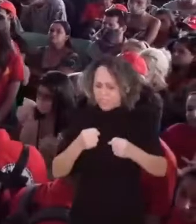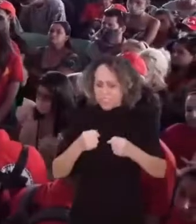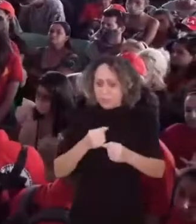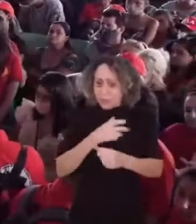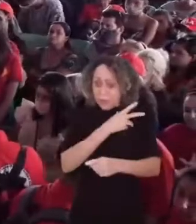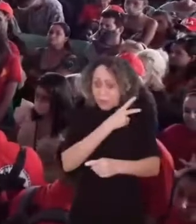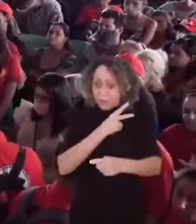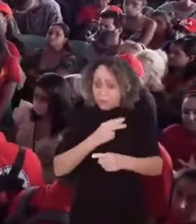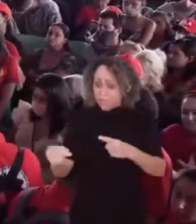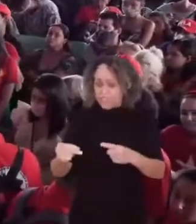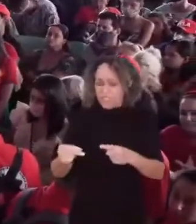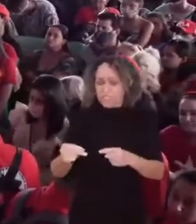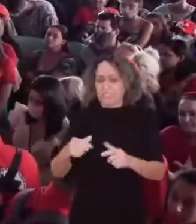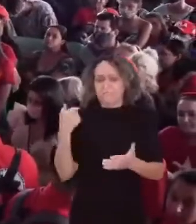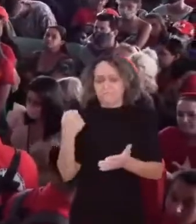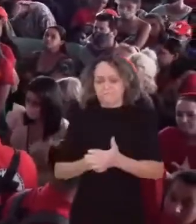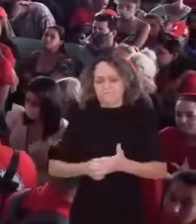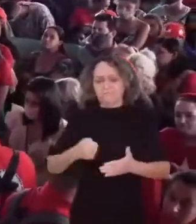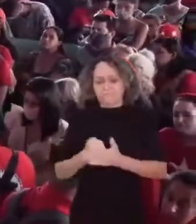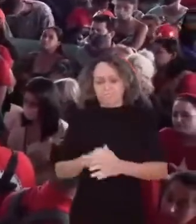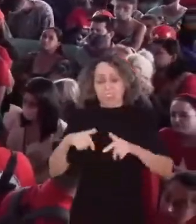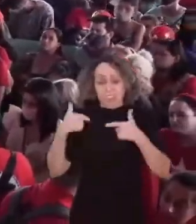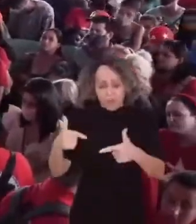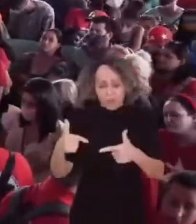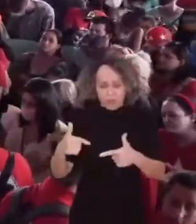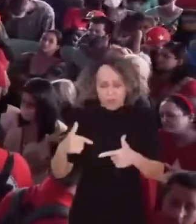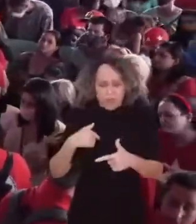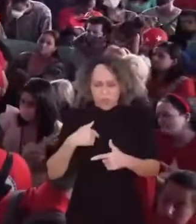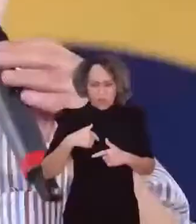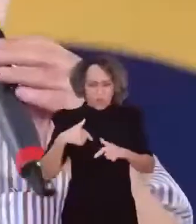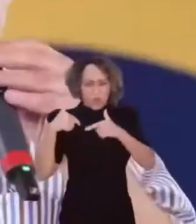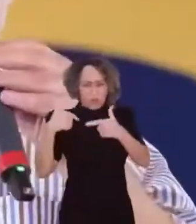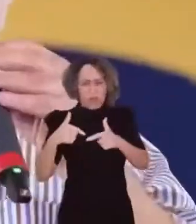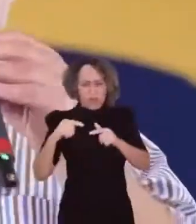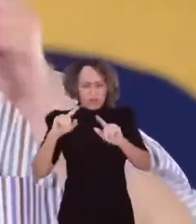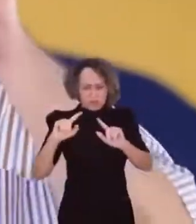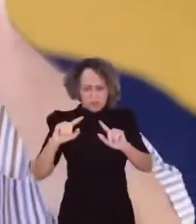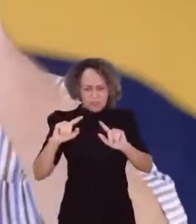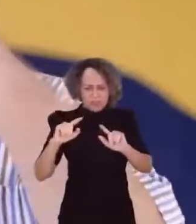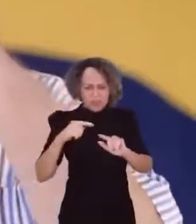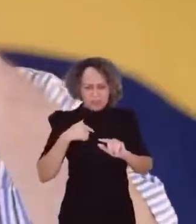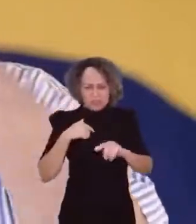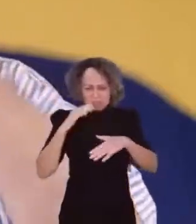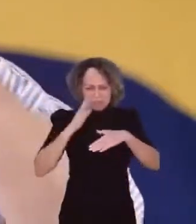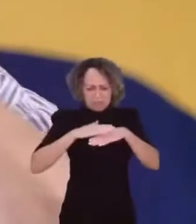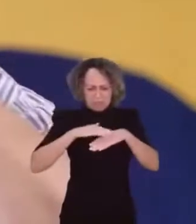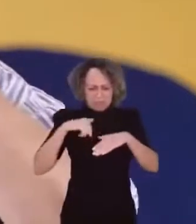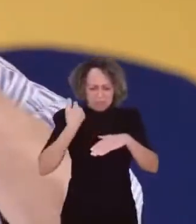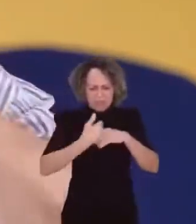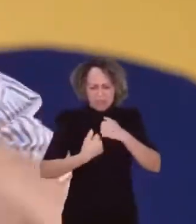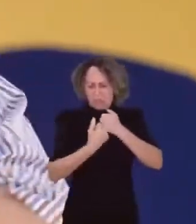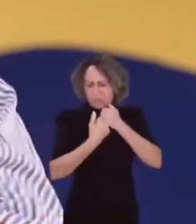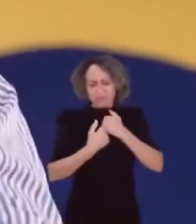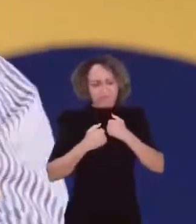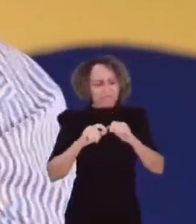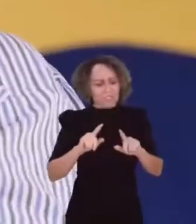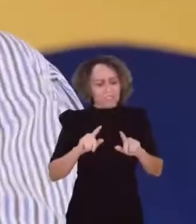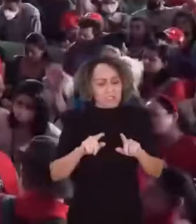uma batalha pela identidade, pela solidariedade e pelo Brasil. Lula, presidente!